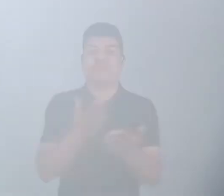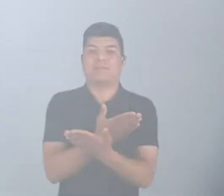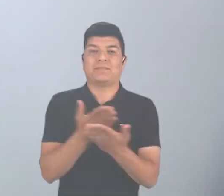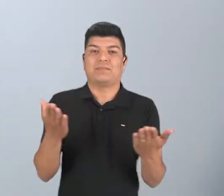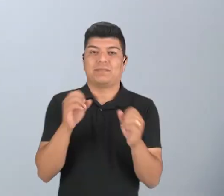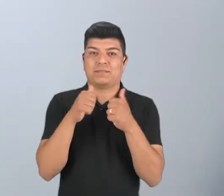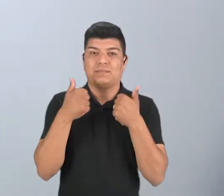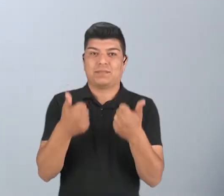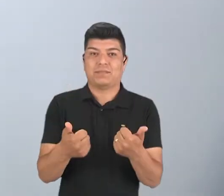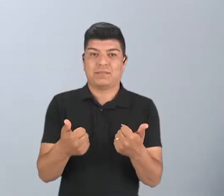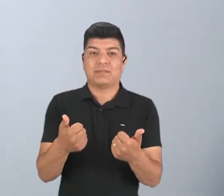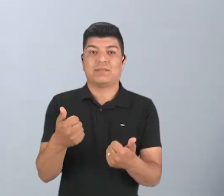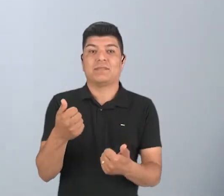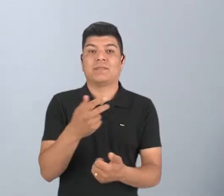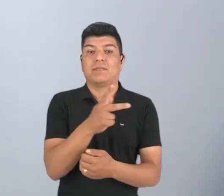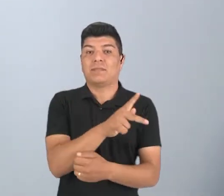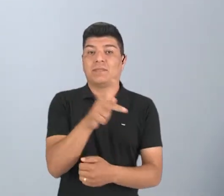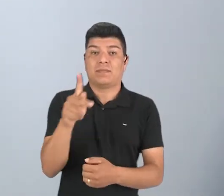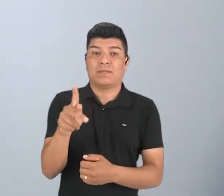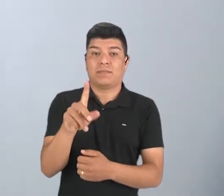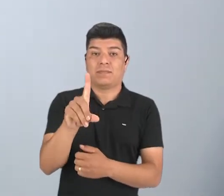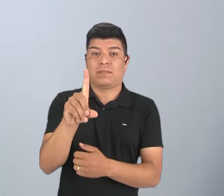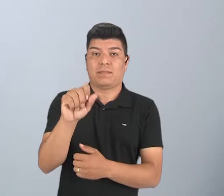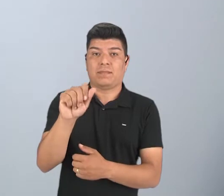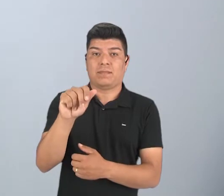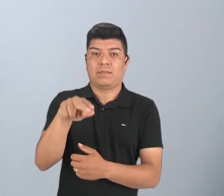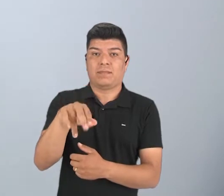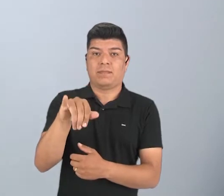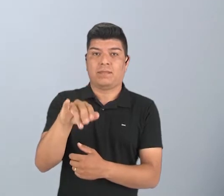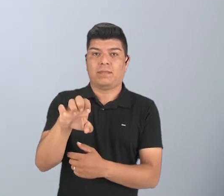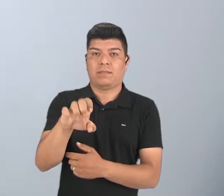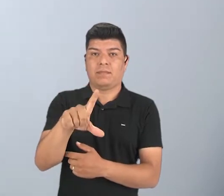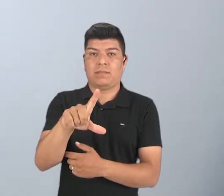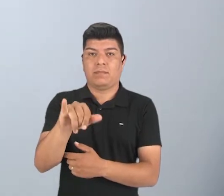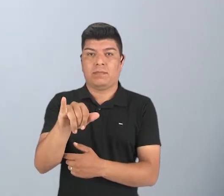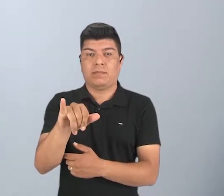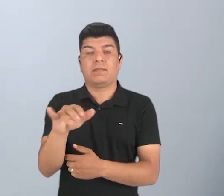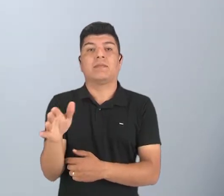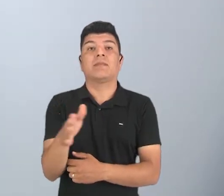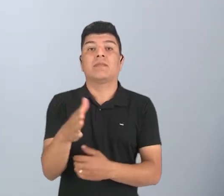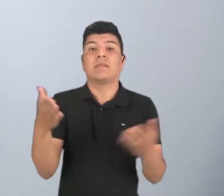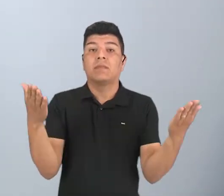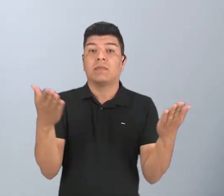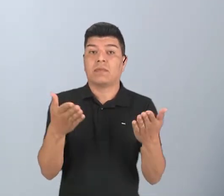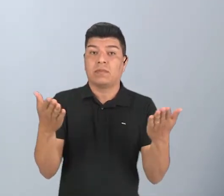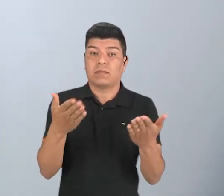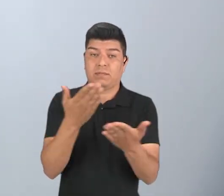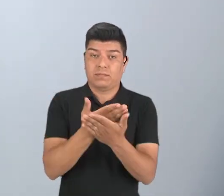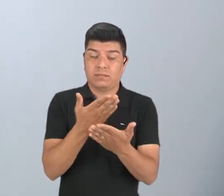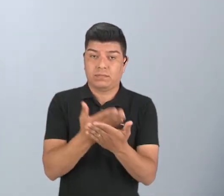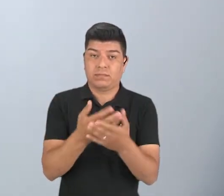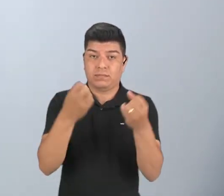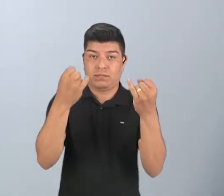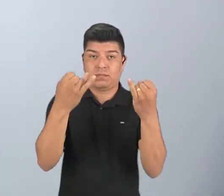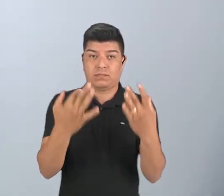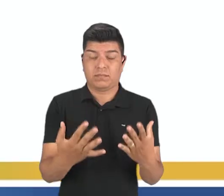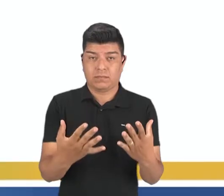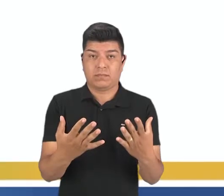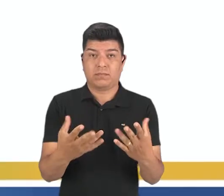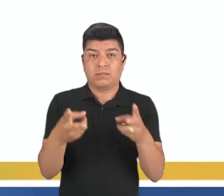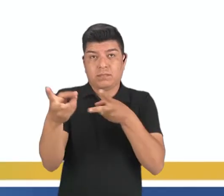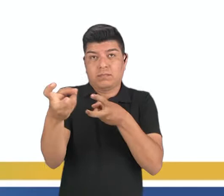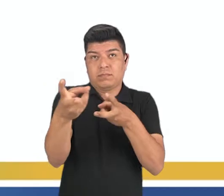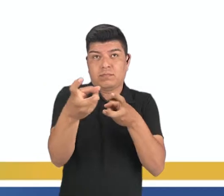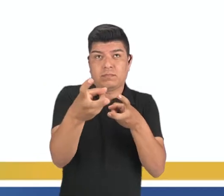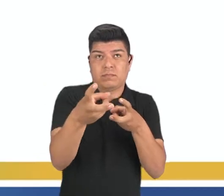Olá pessoal, tudo bem? Aqui é a Daniela Ximenes, professora de língua portuguesa, e na aula de hoje nós vamos falar de